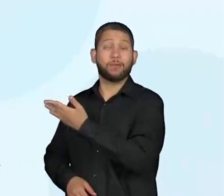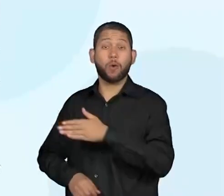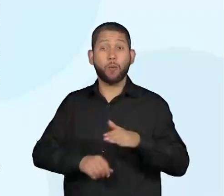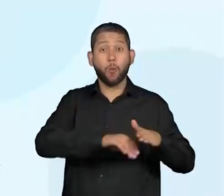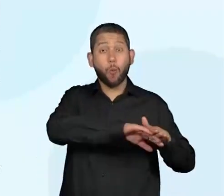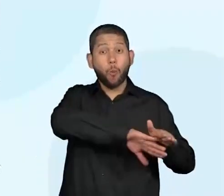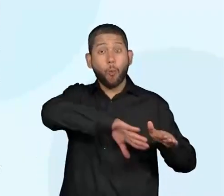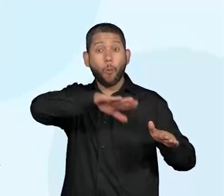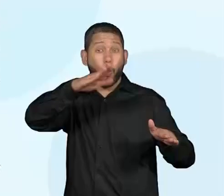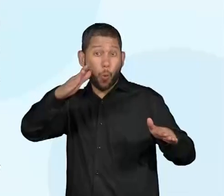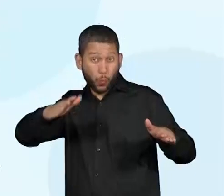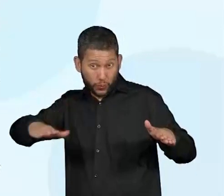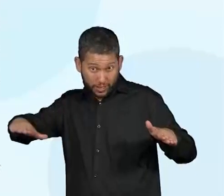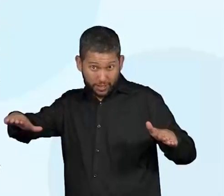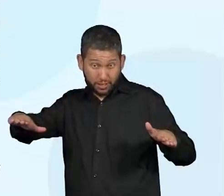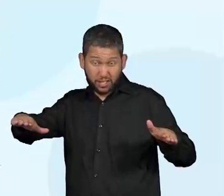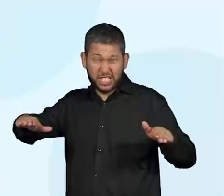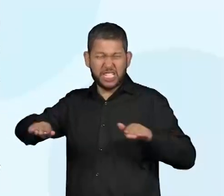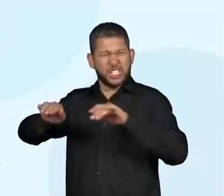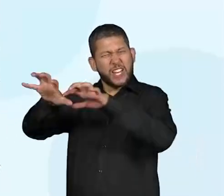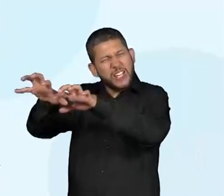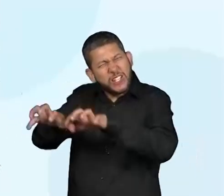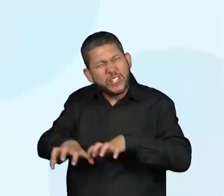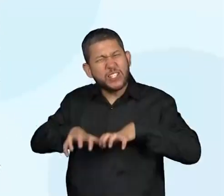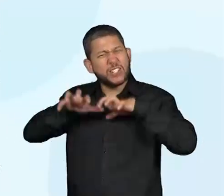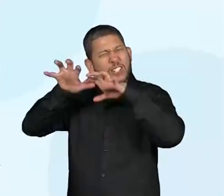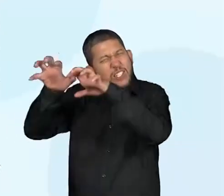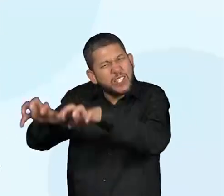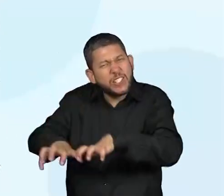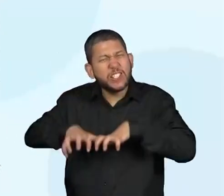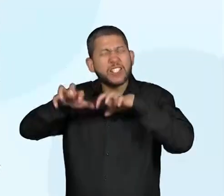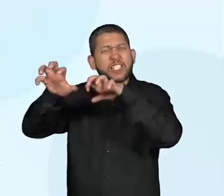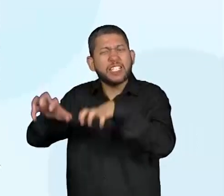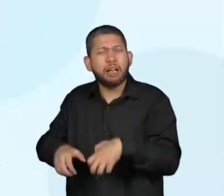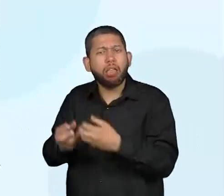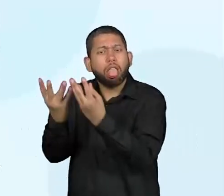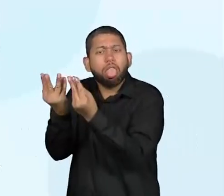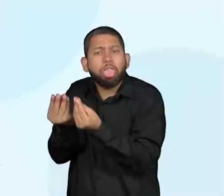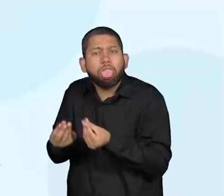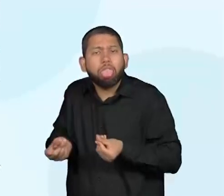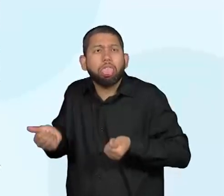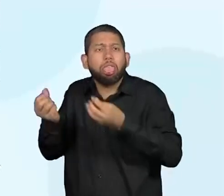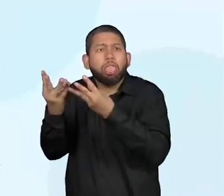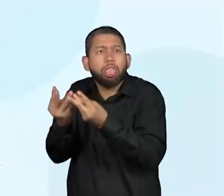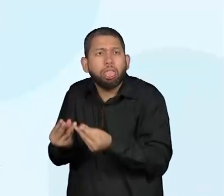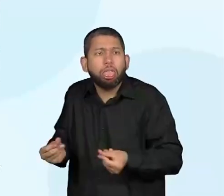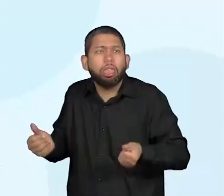extraíram tantos recursos desse local que acabaram aí por